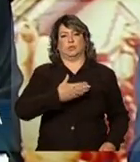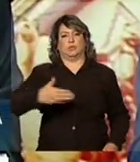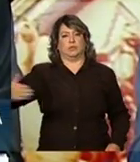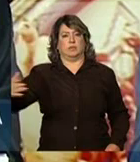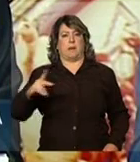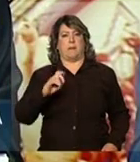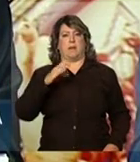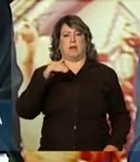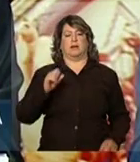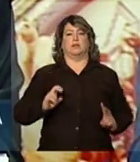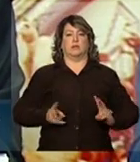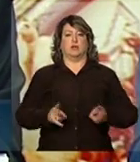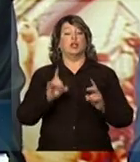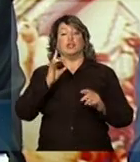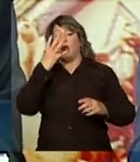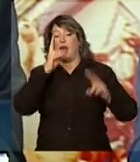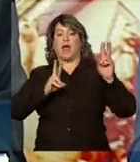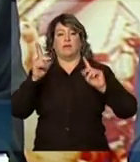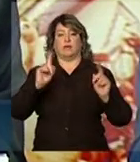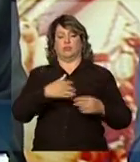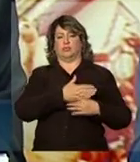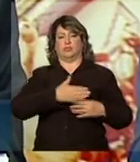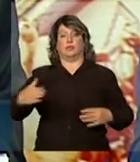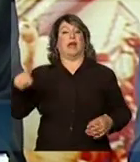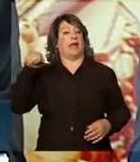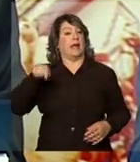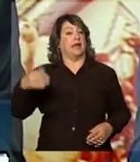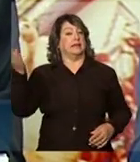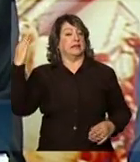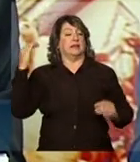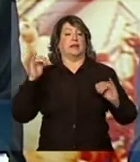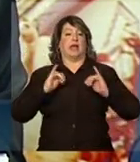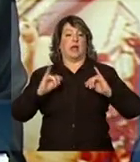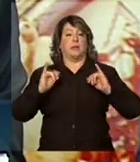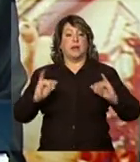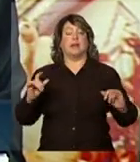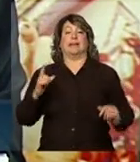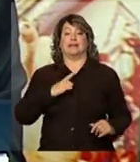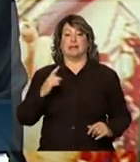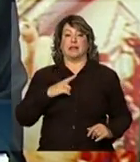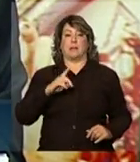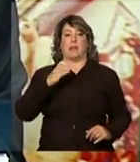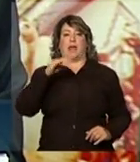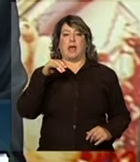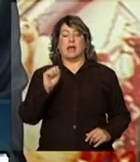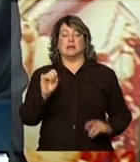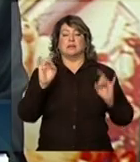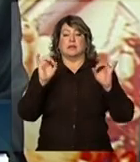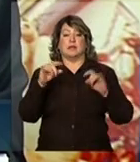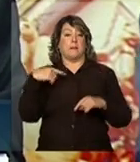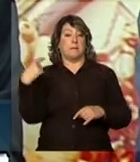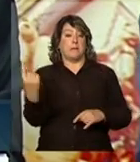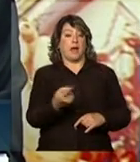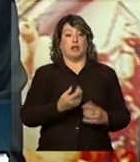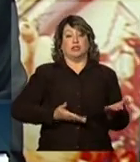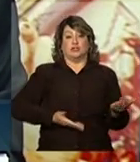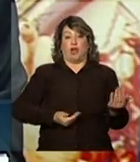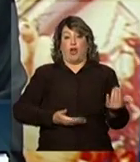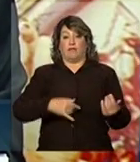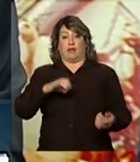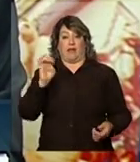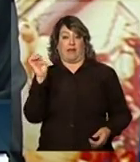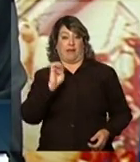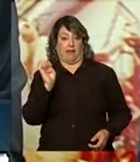são fixadas com o carnaval. Naquela campanha, nós temos peças específicas, né, para jovens gays, para travestis e